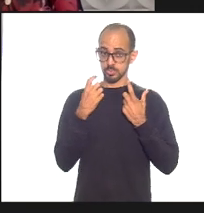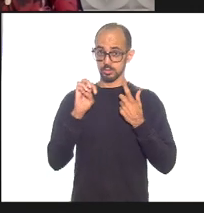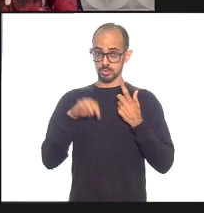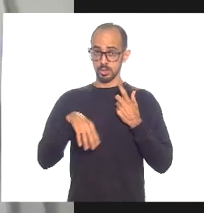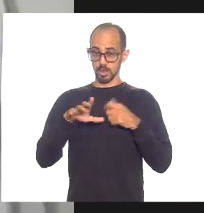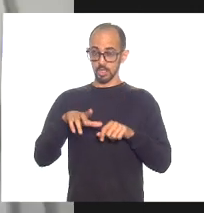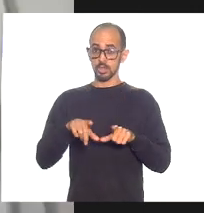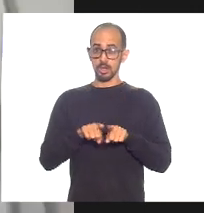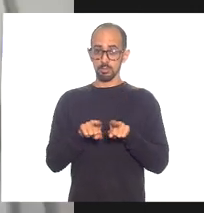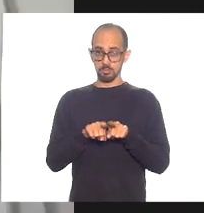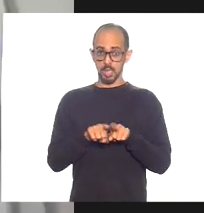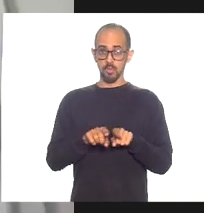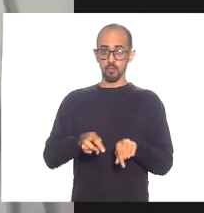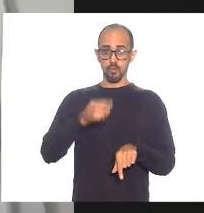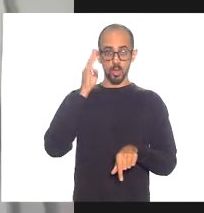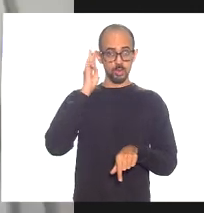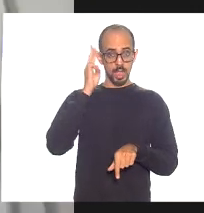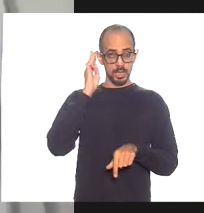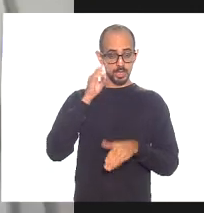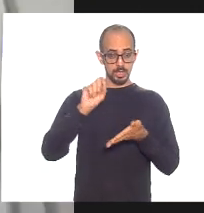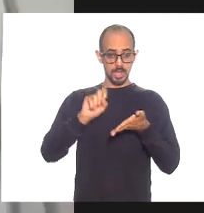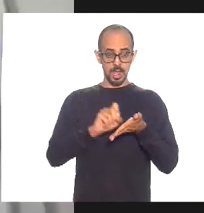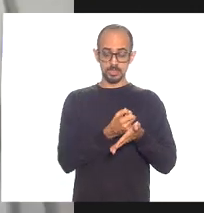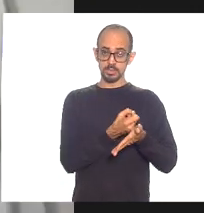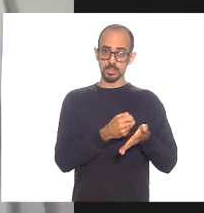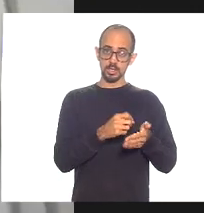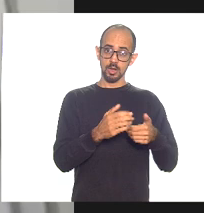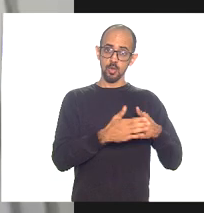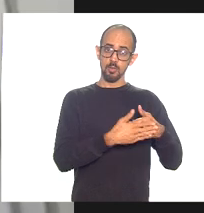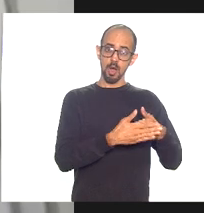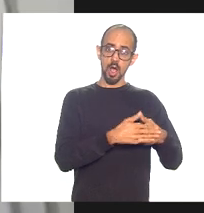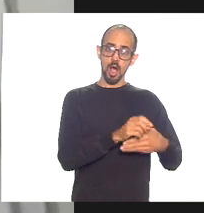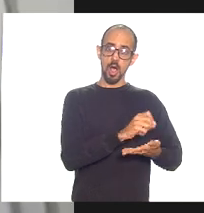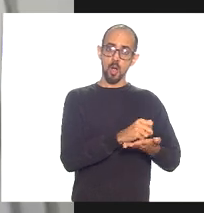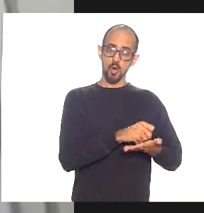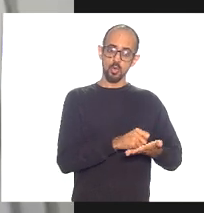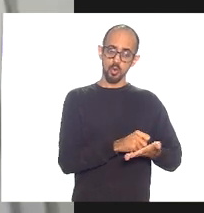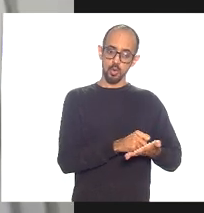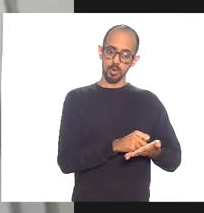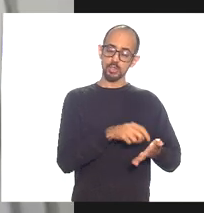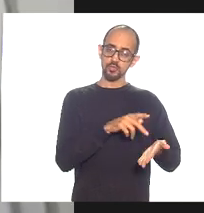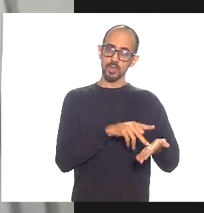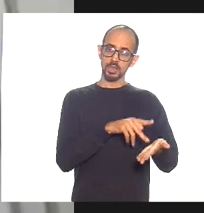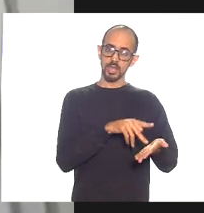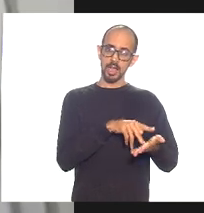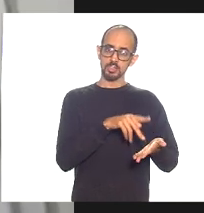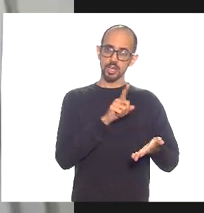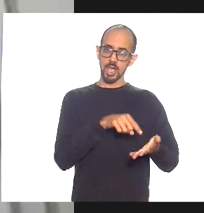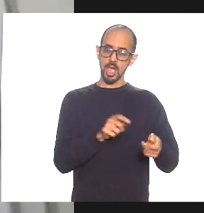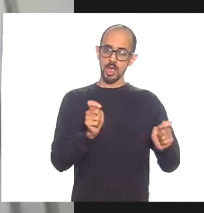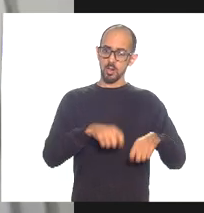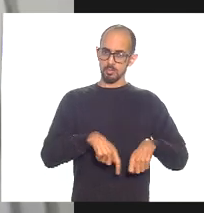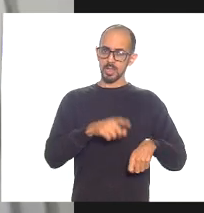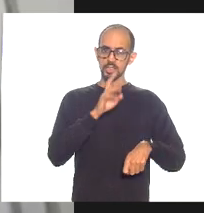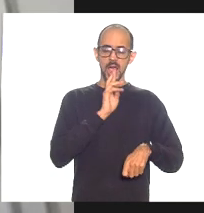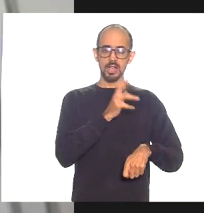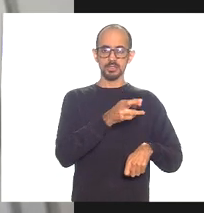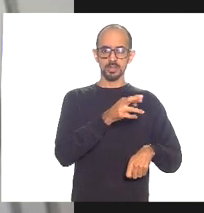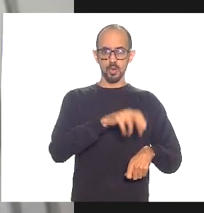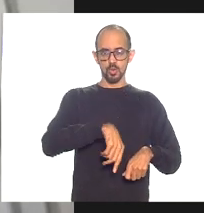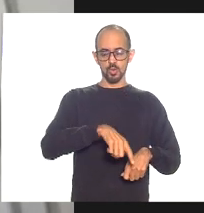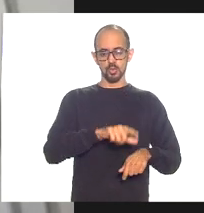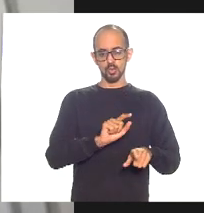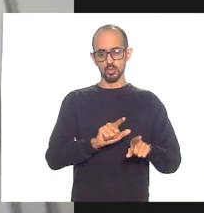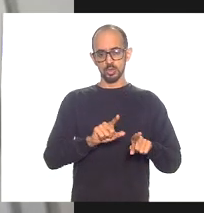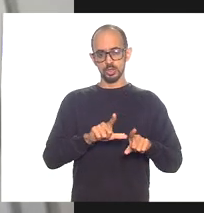Carneiro, que também assina como coautor, né, já pontuou que, de fato, compete razão, né, a fala inicial